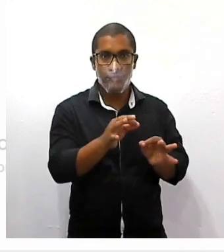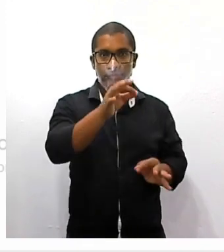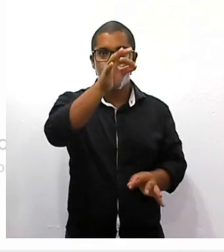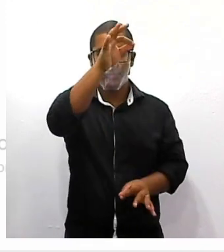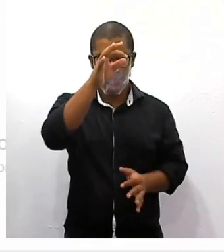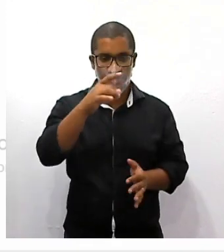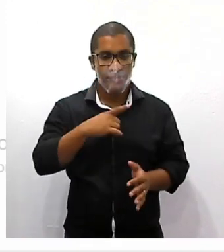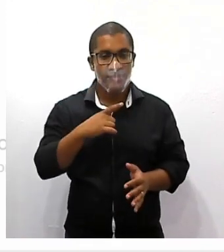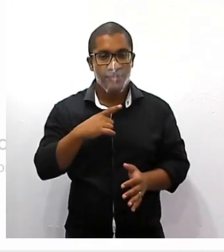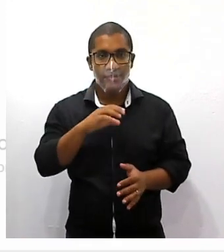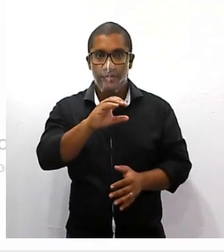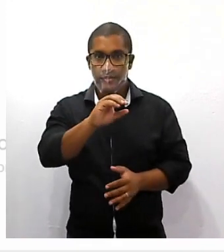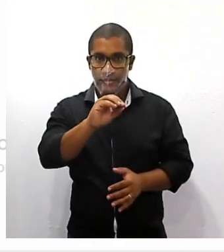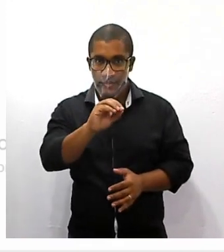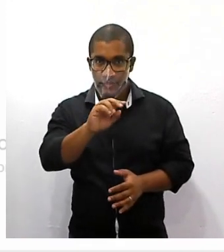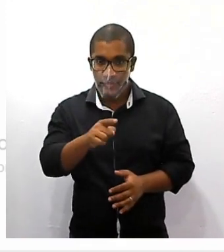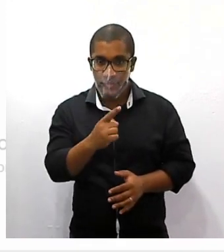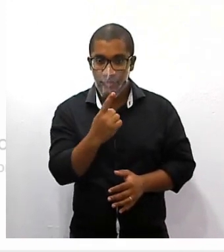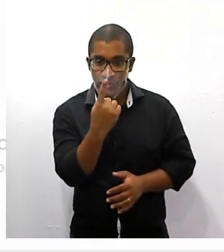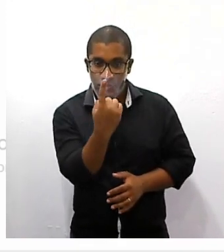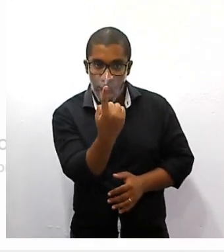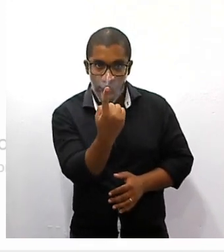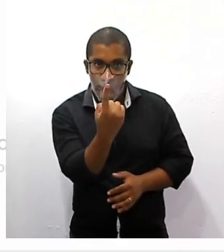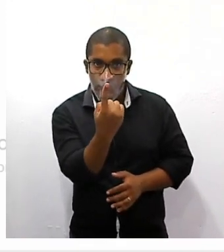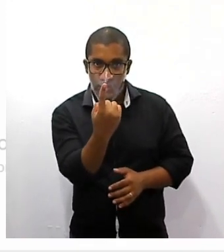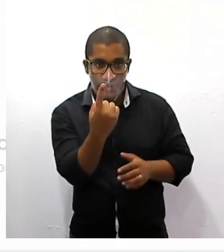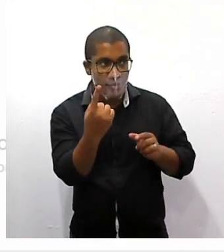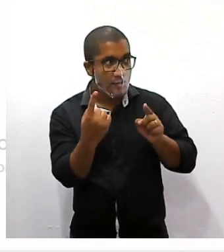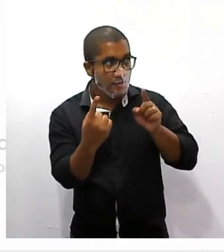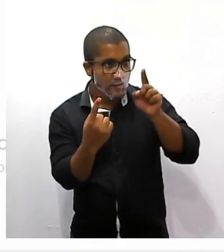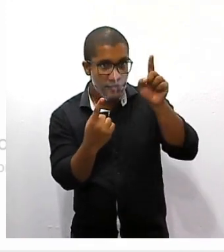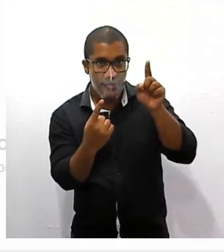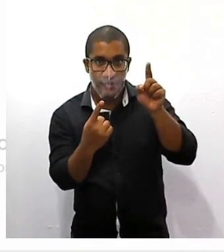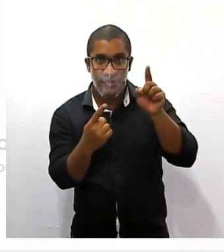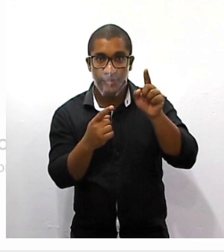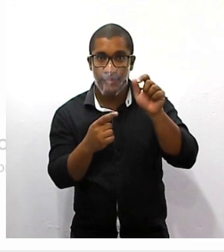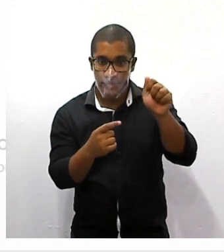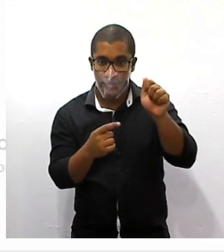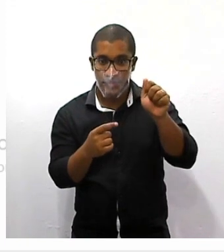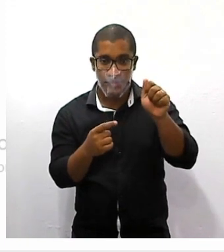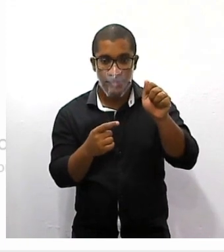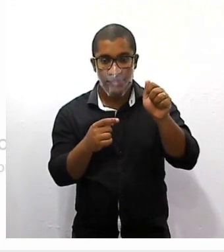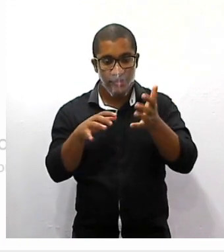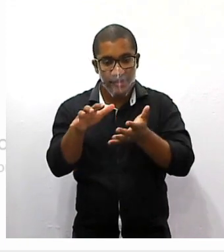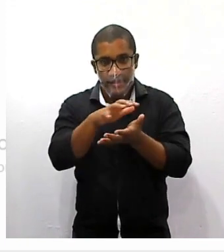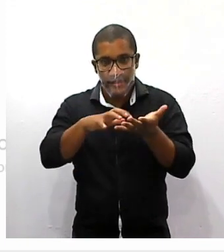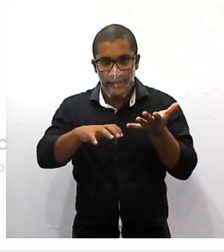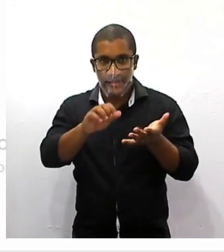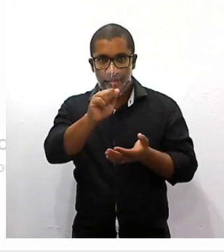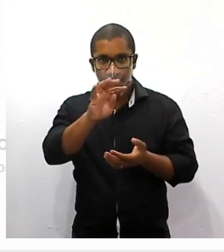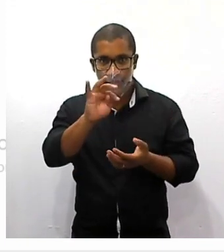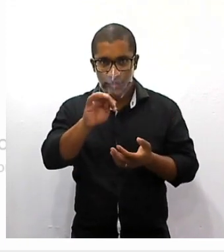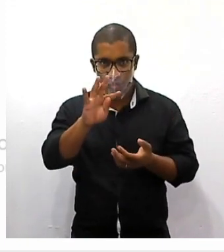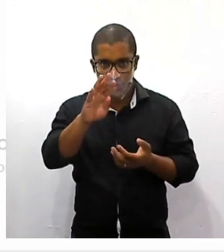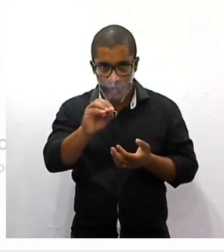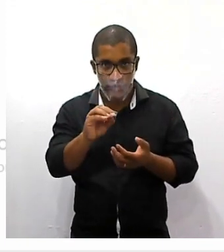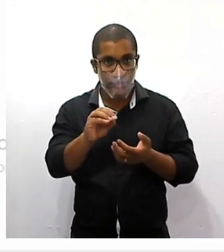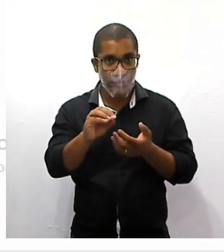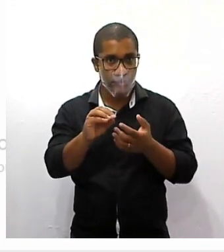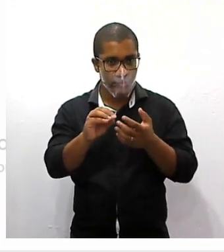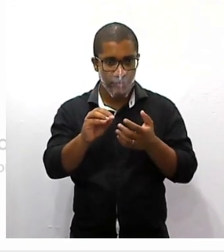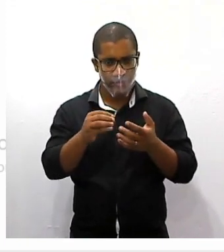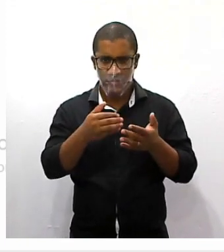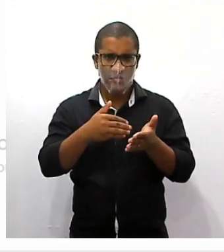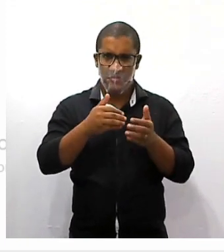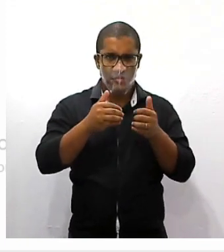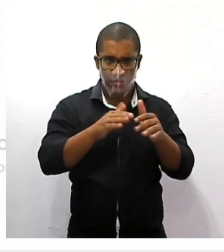H 0,1 no ponto A. Despreze o atrito do bloco. Então, meu